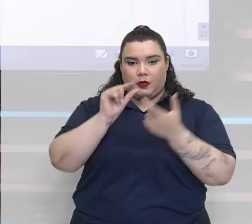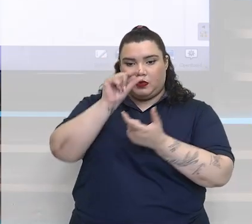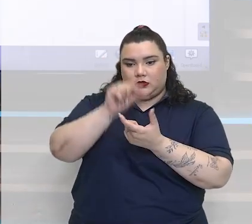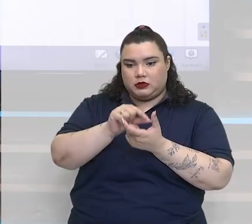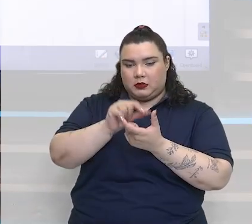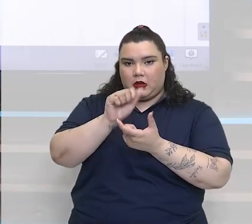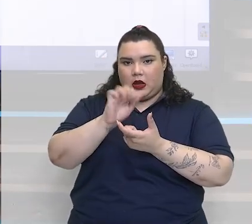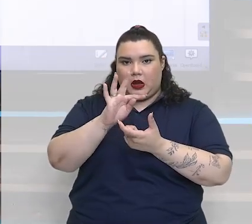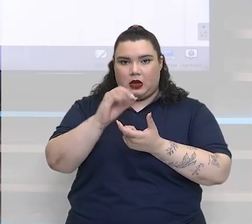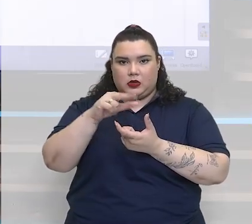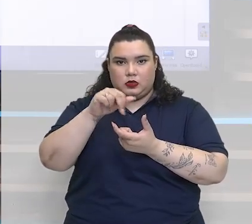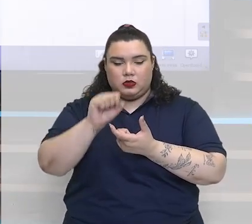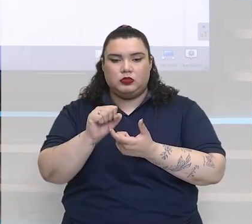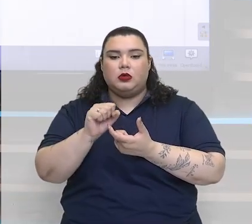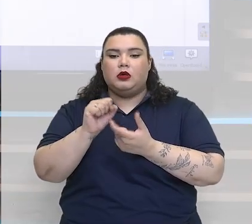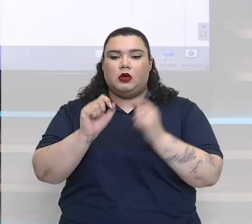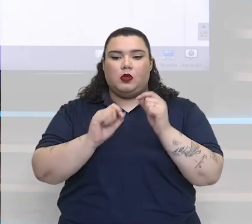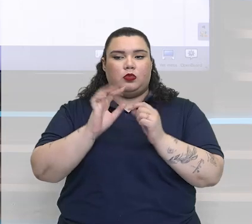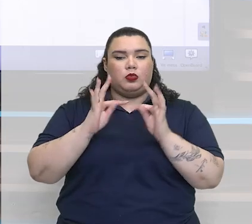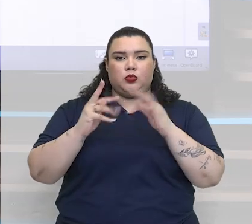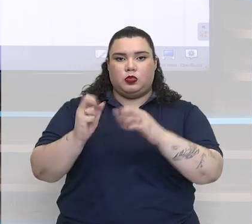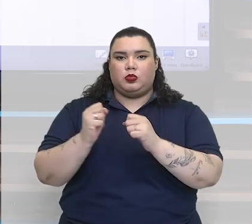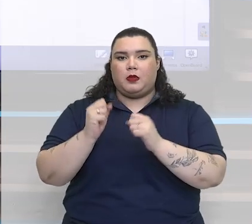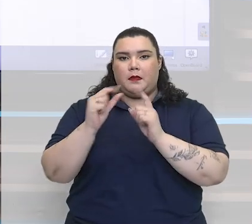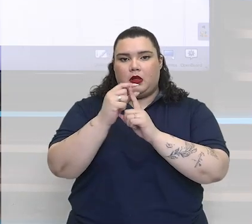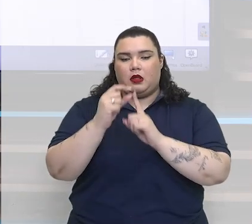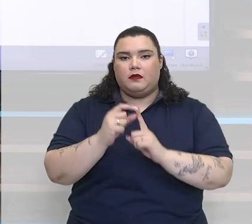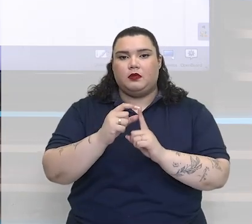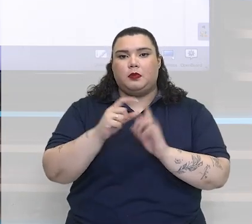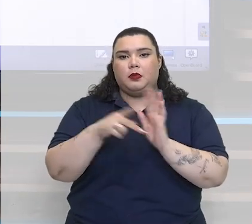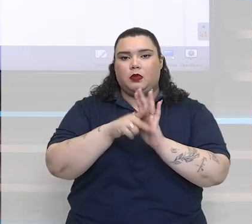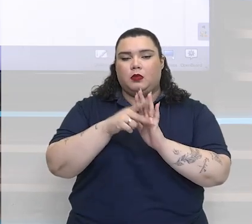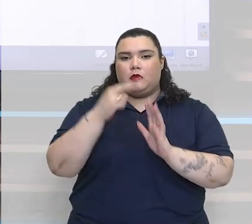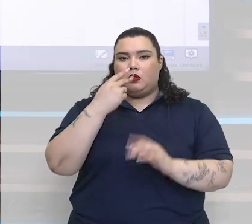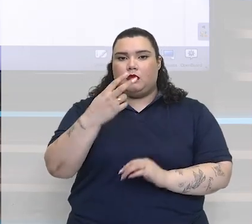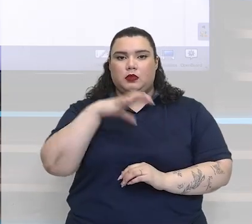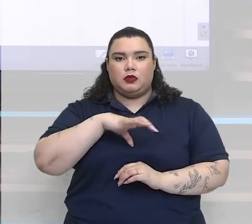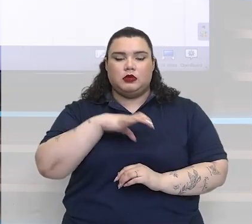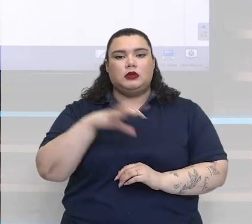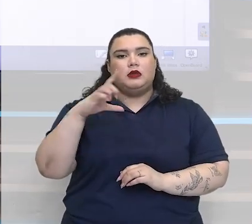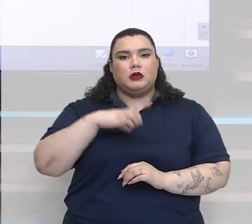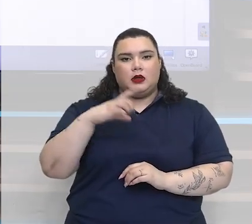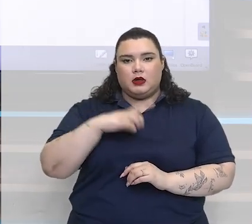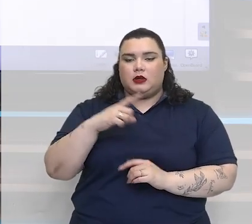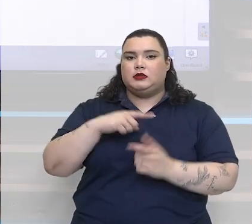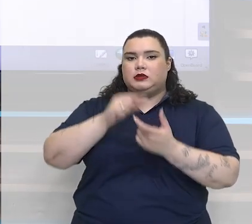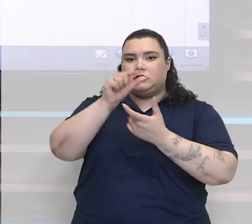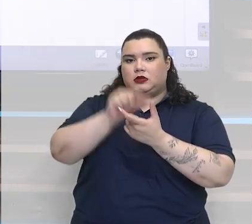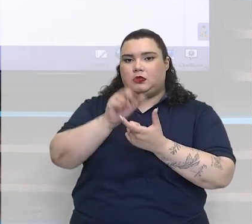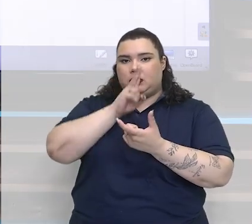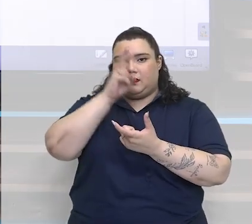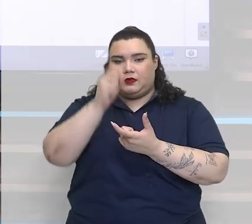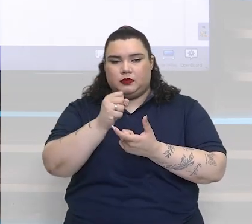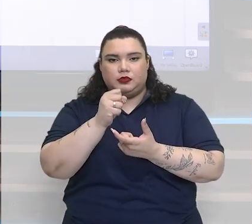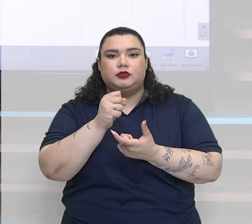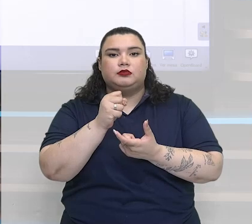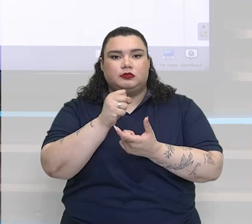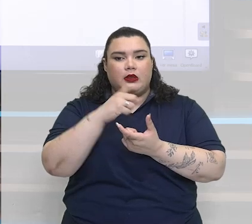átonos, todas as outras palavras da língua portuguesa possuem sílaba tônica, aquela que eu vou imprimir